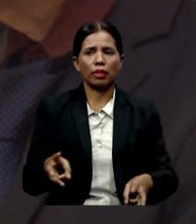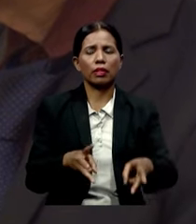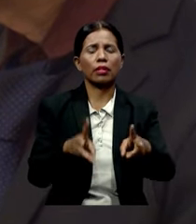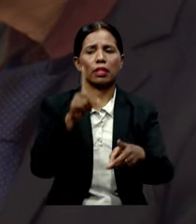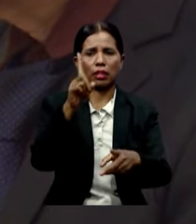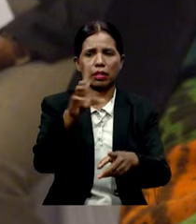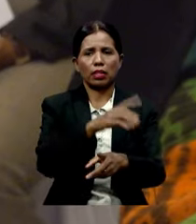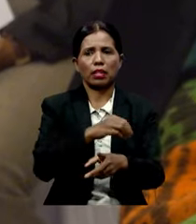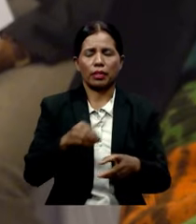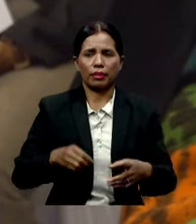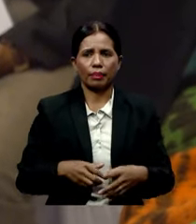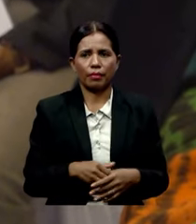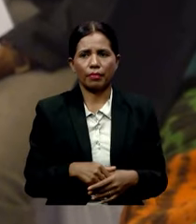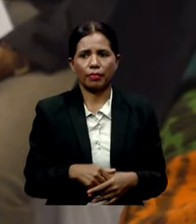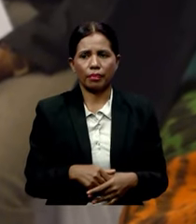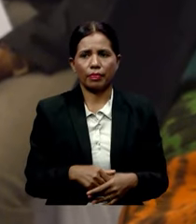ali,